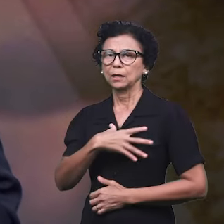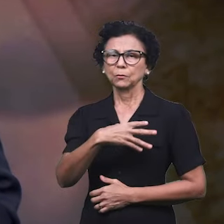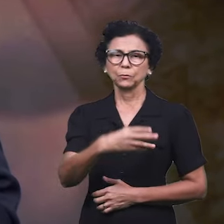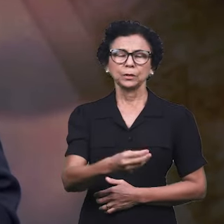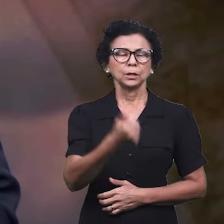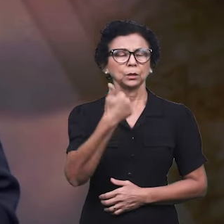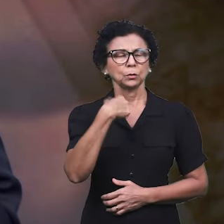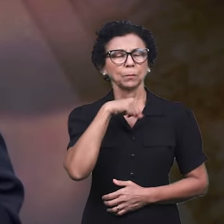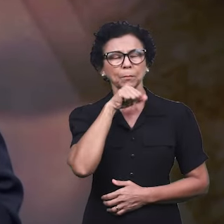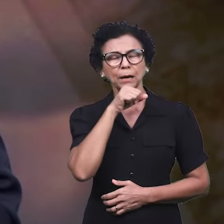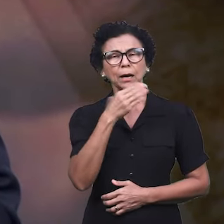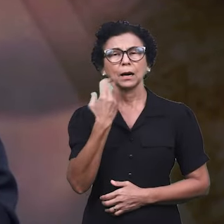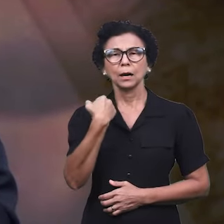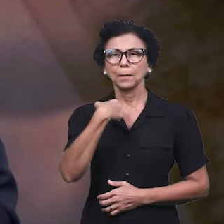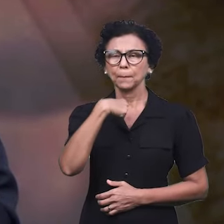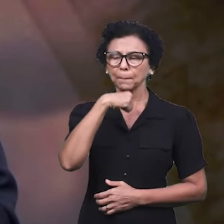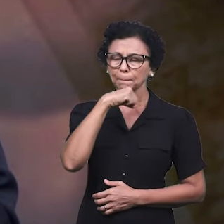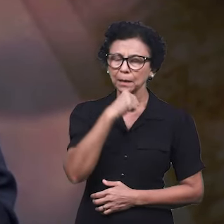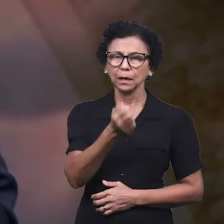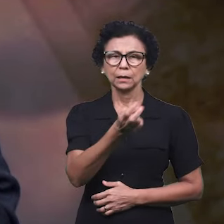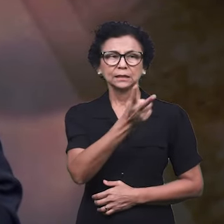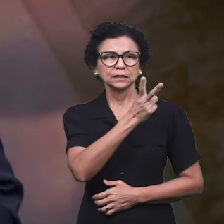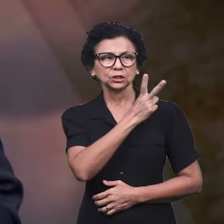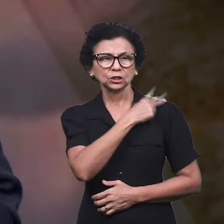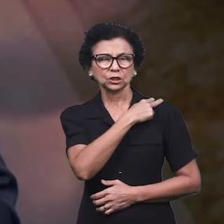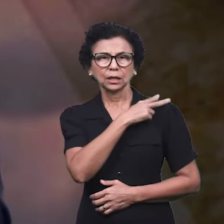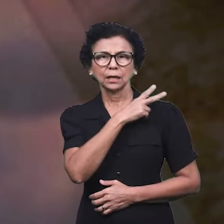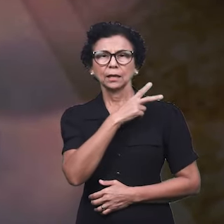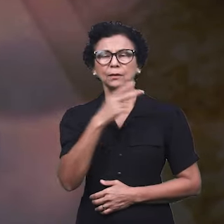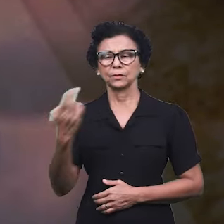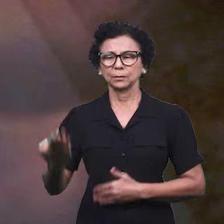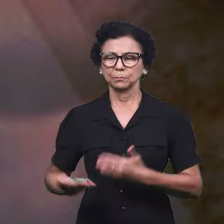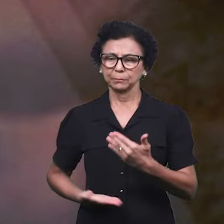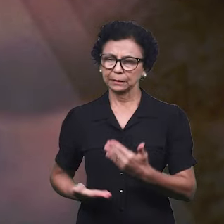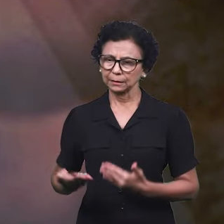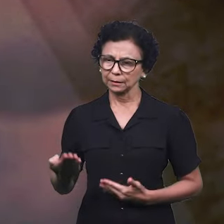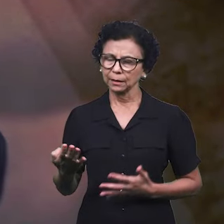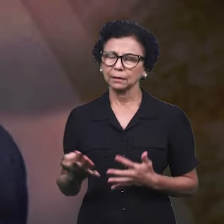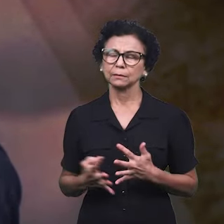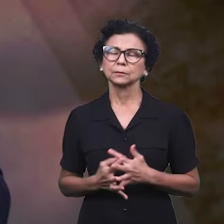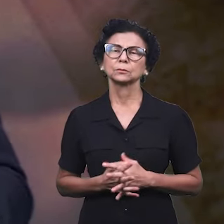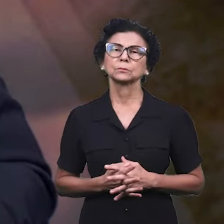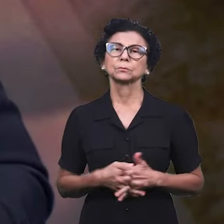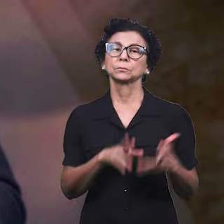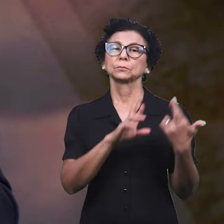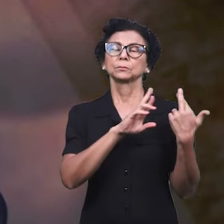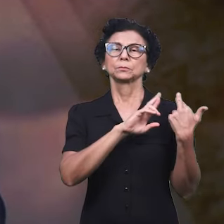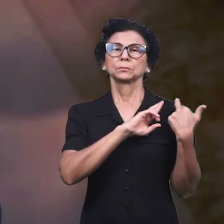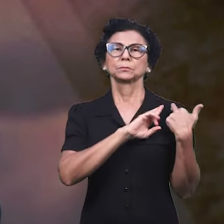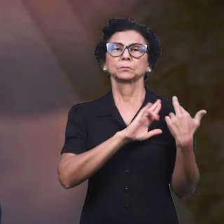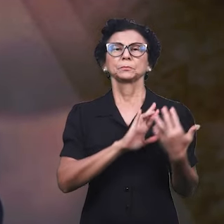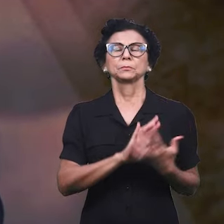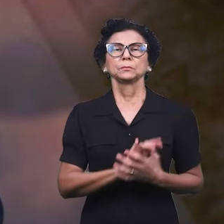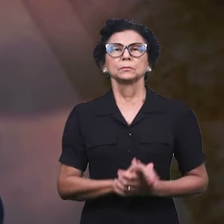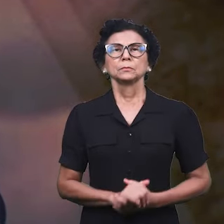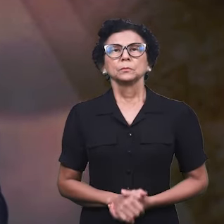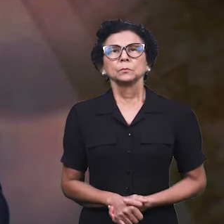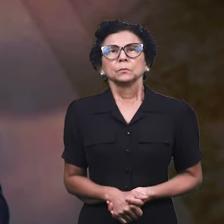os servos com os patrões com os servos. Então ele faz aqui no